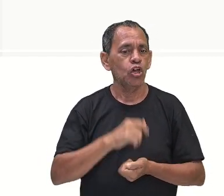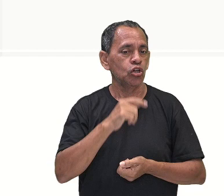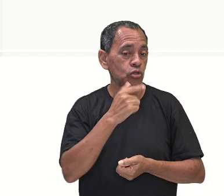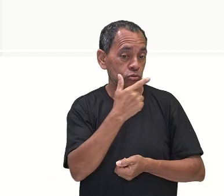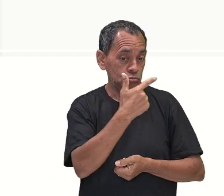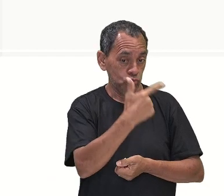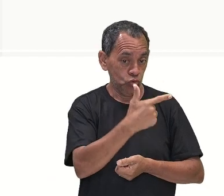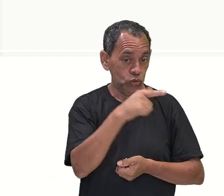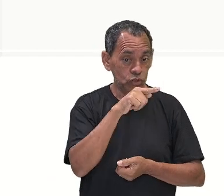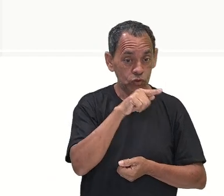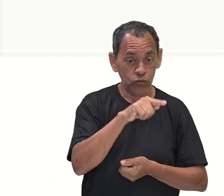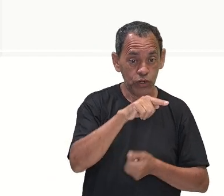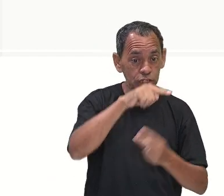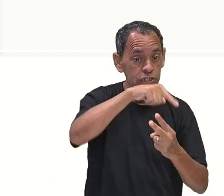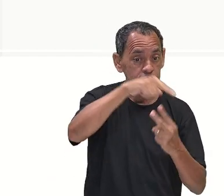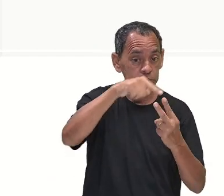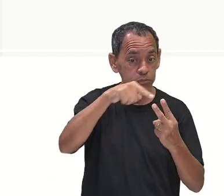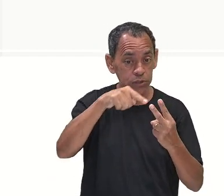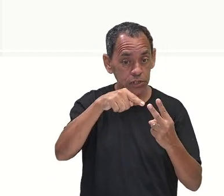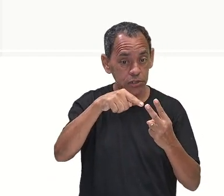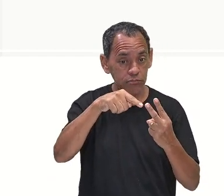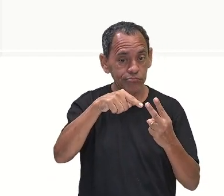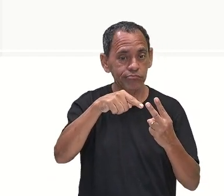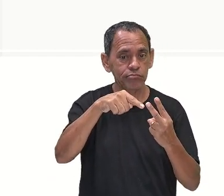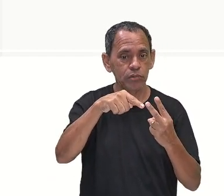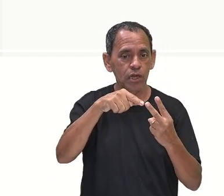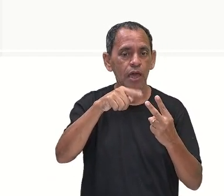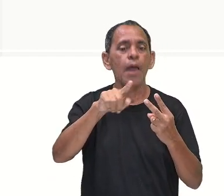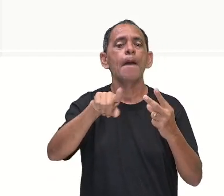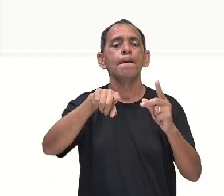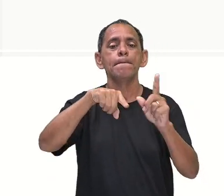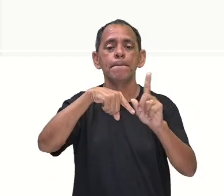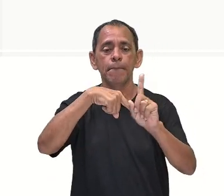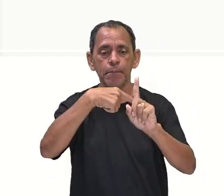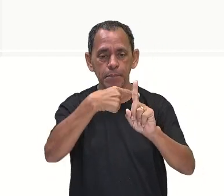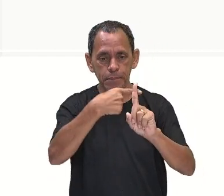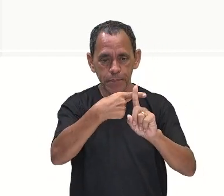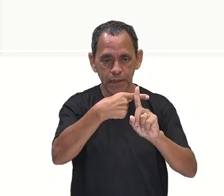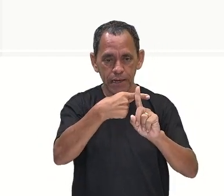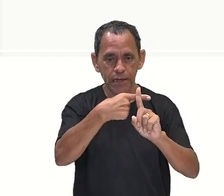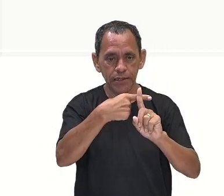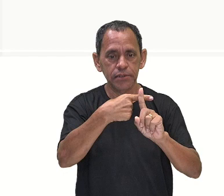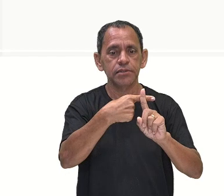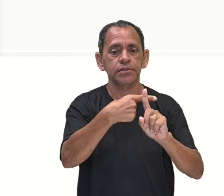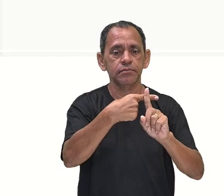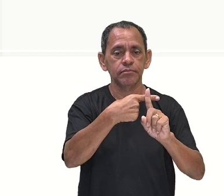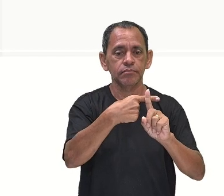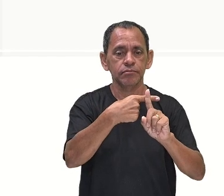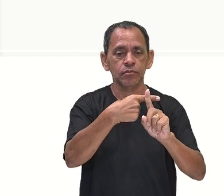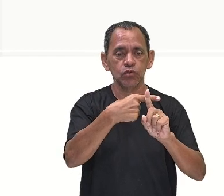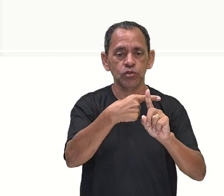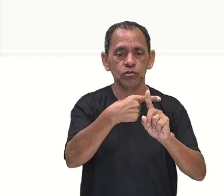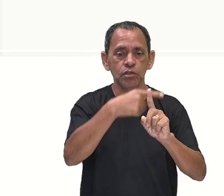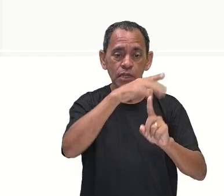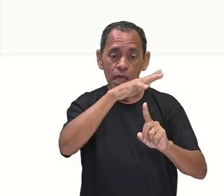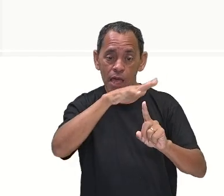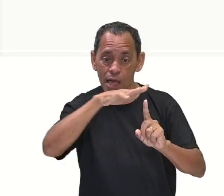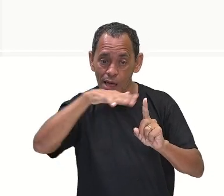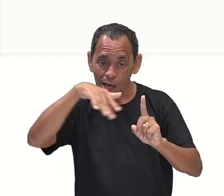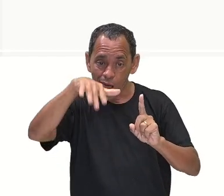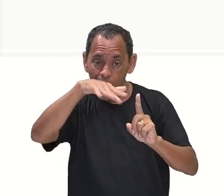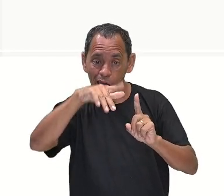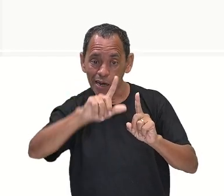a gente encontrou. Como são duas bases, 2 vezes π. Somado com a área da lateral, que